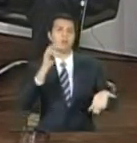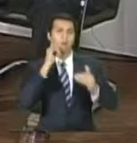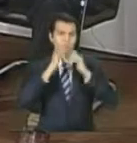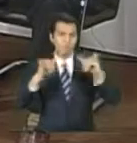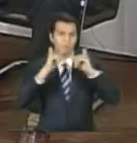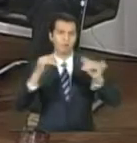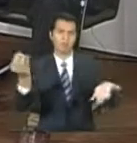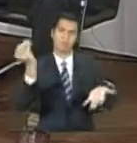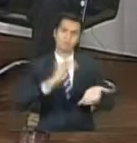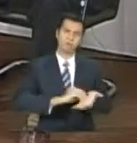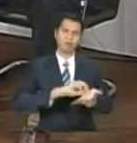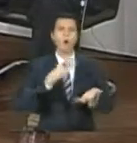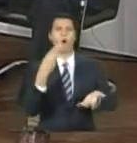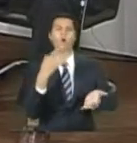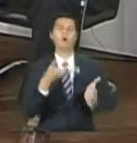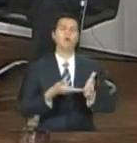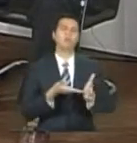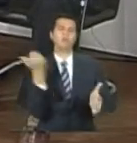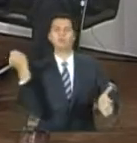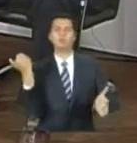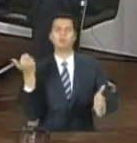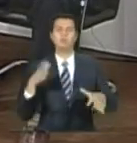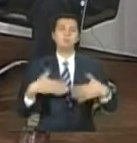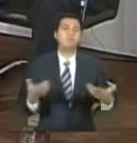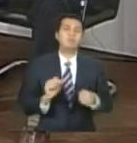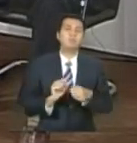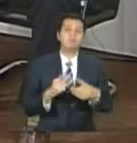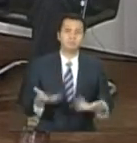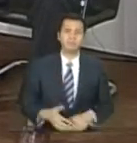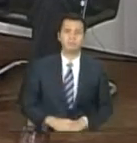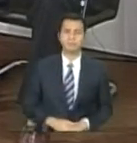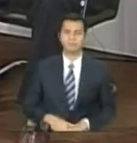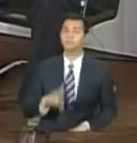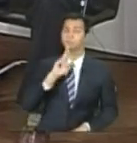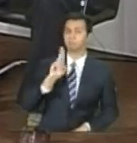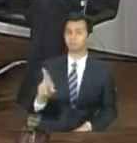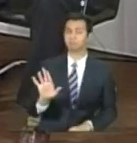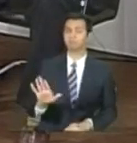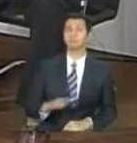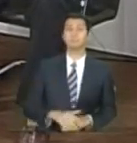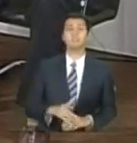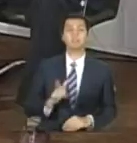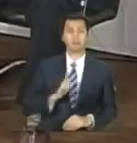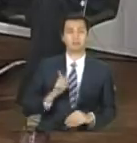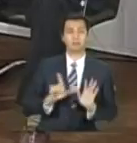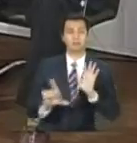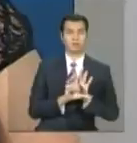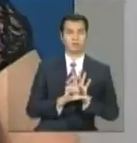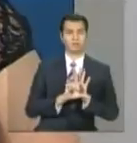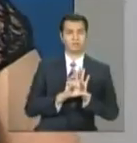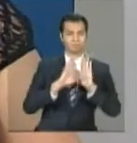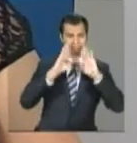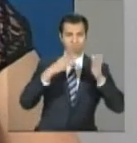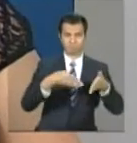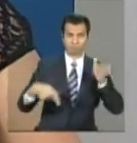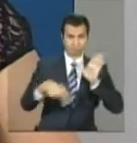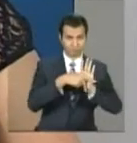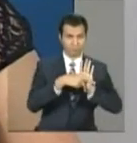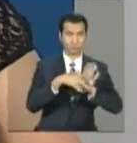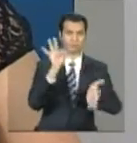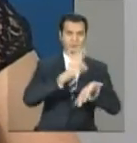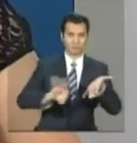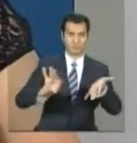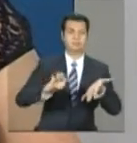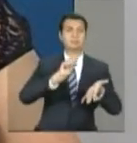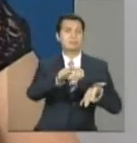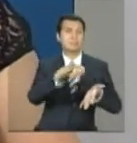exclui-se? Bom, a legislação específica do Cadastro Único prevê que algumas